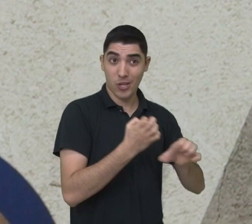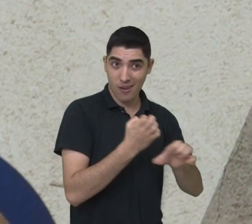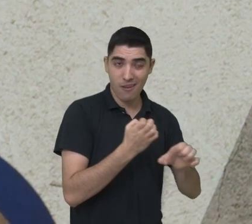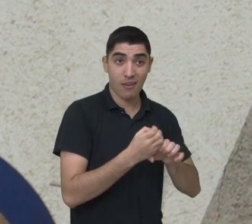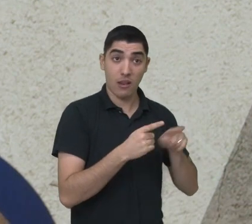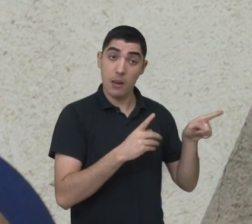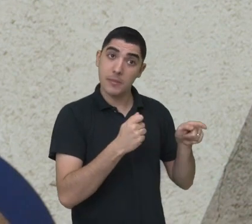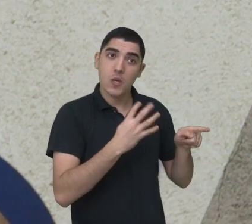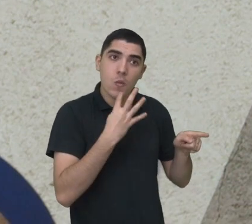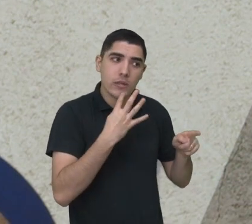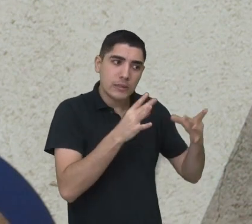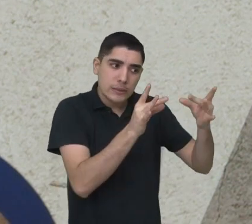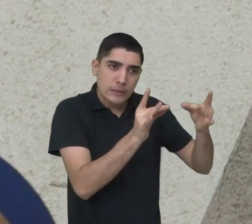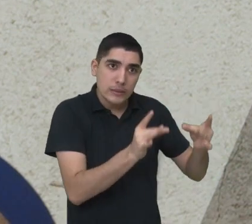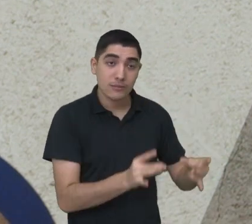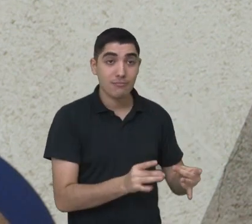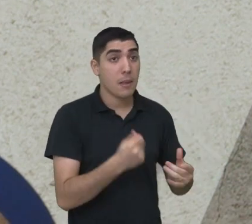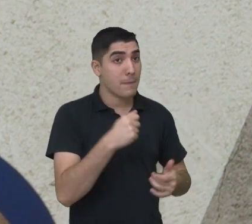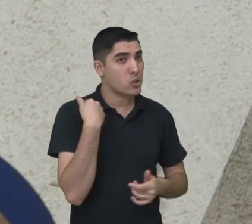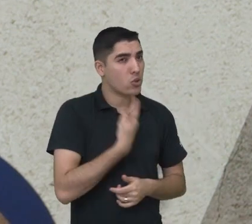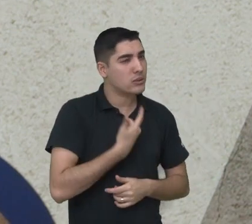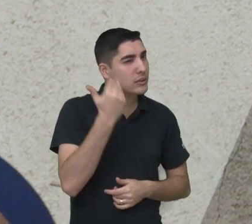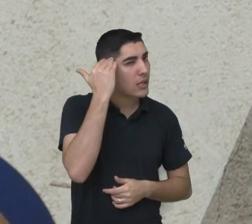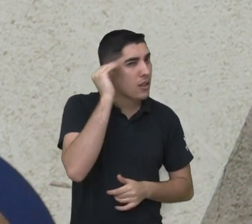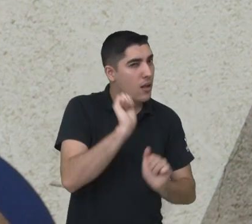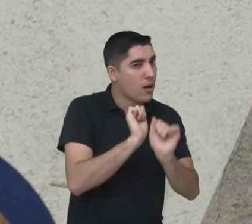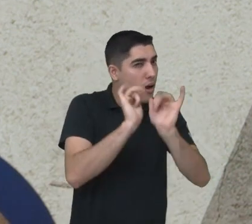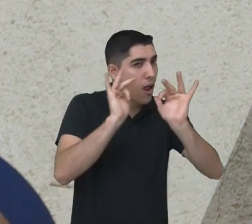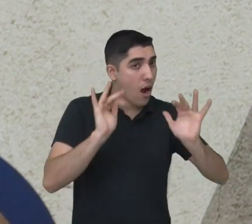então, a gente precisa pensar nessa questão